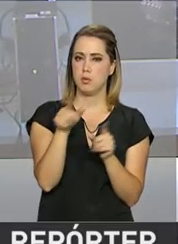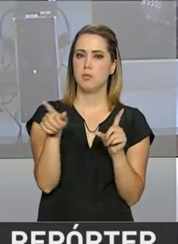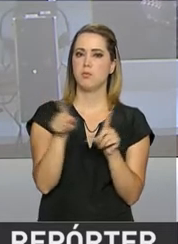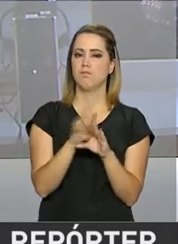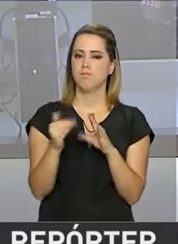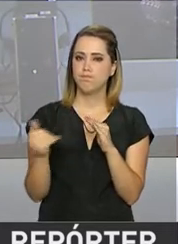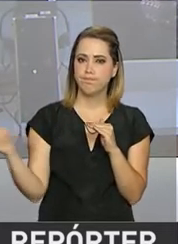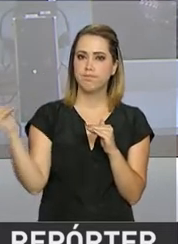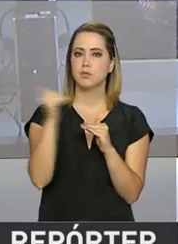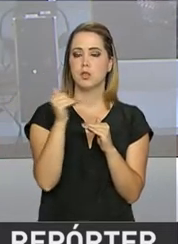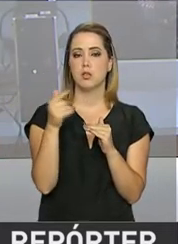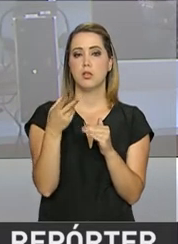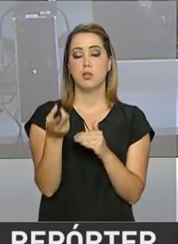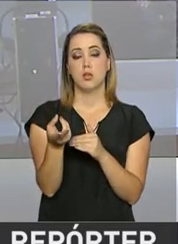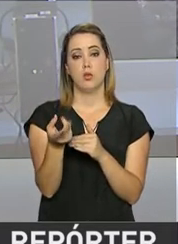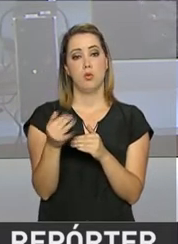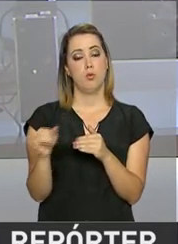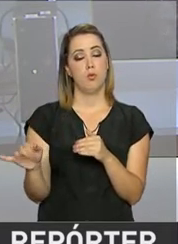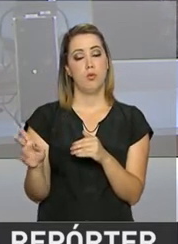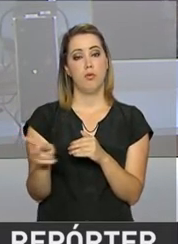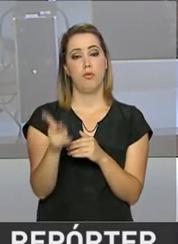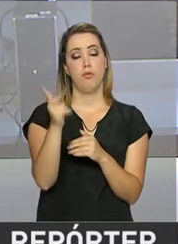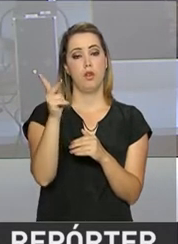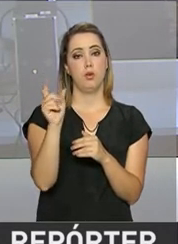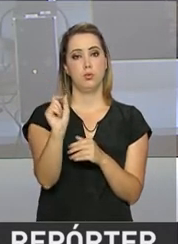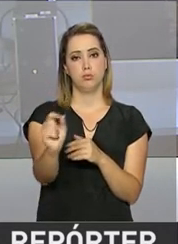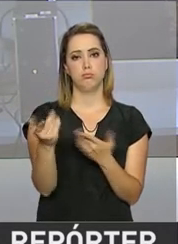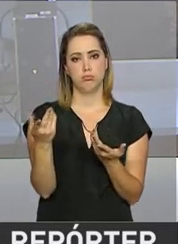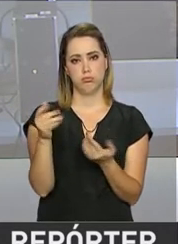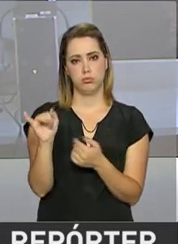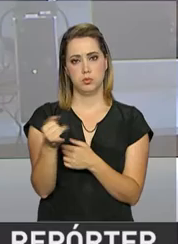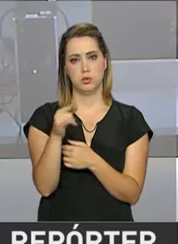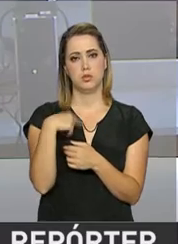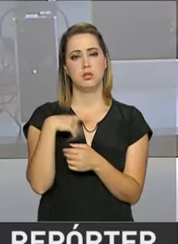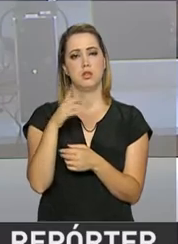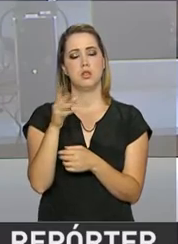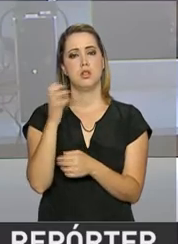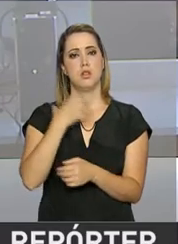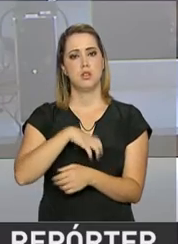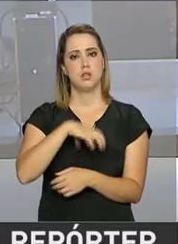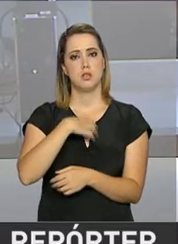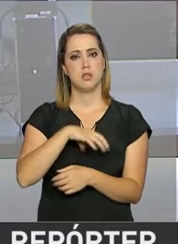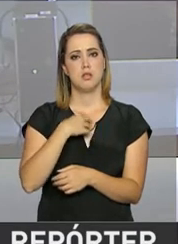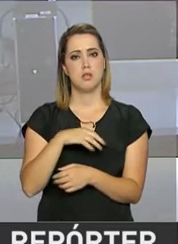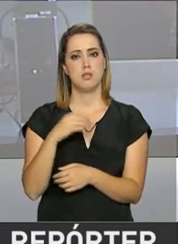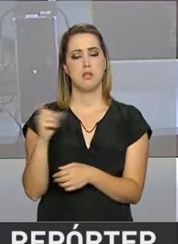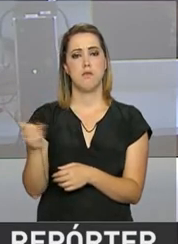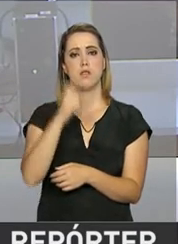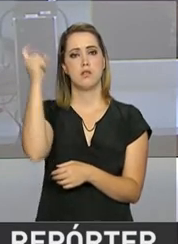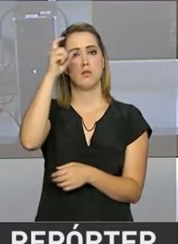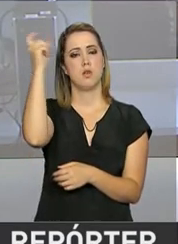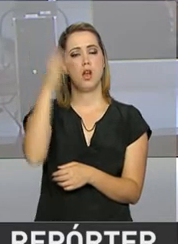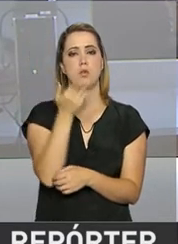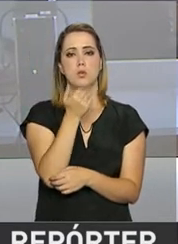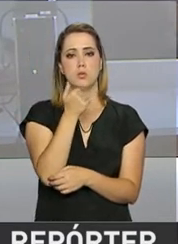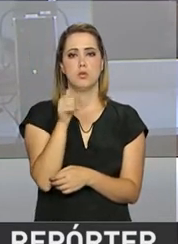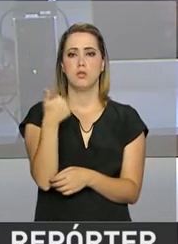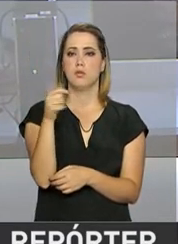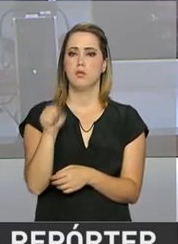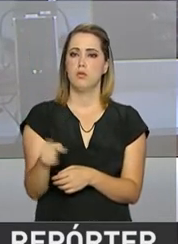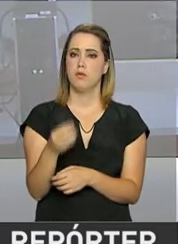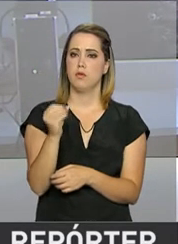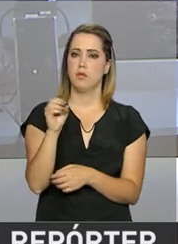o que mais impactou o índice em janeiro. Na região metropolitana de Salvador, a alta dos alimentos chegou a